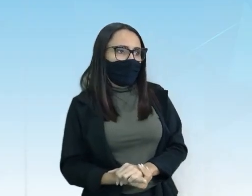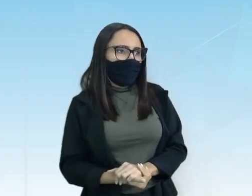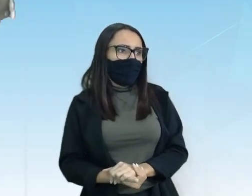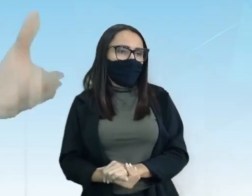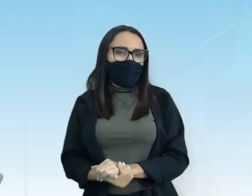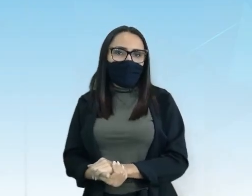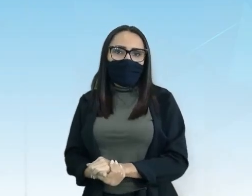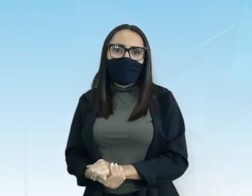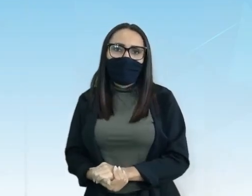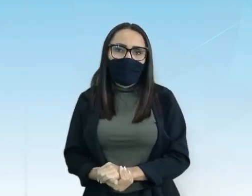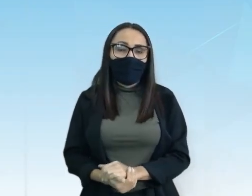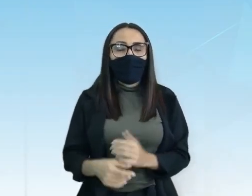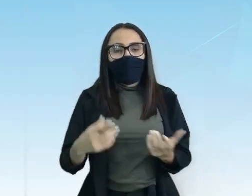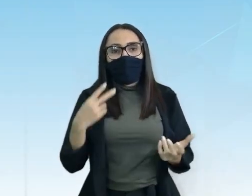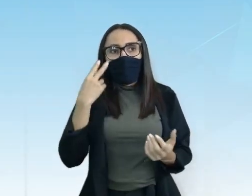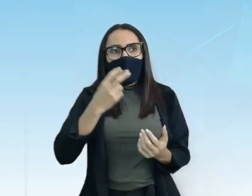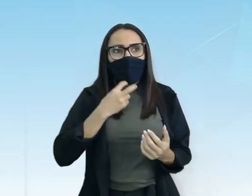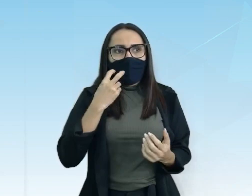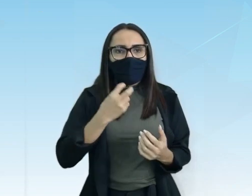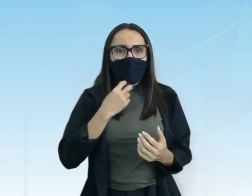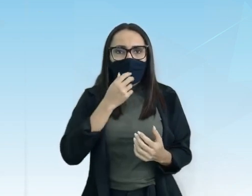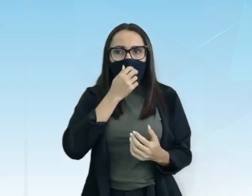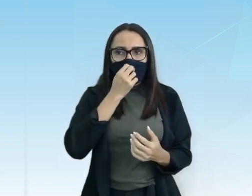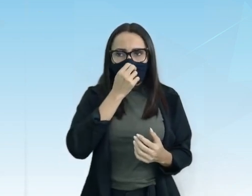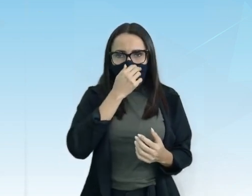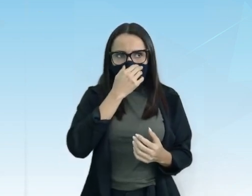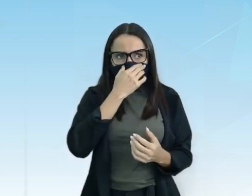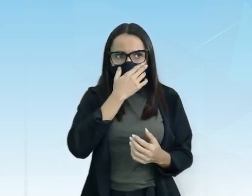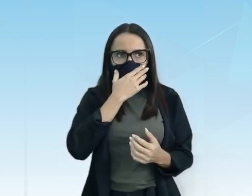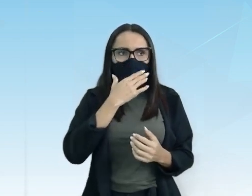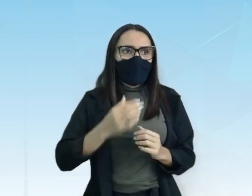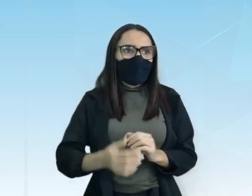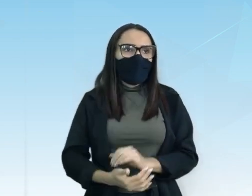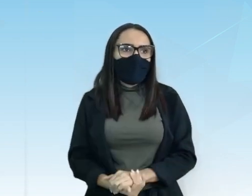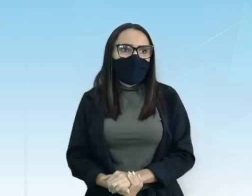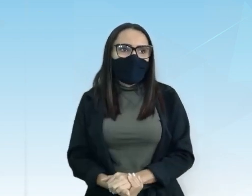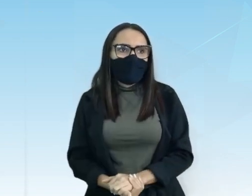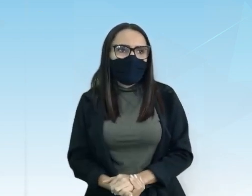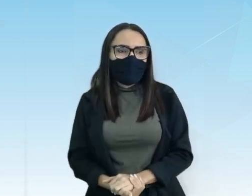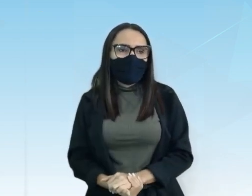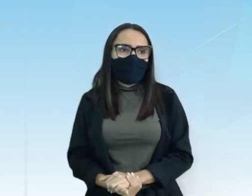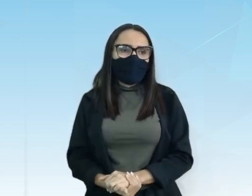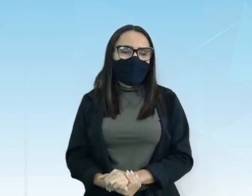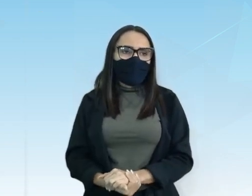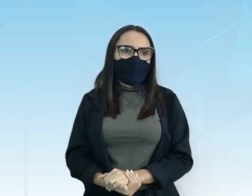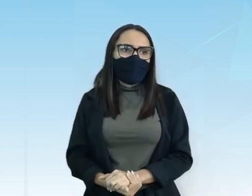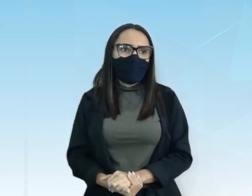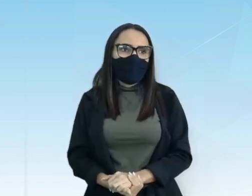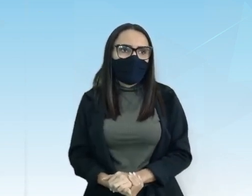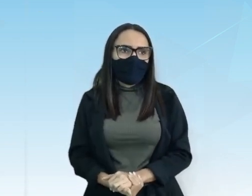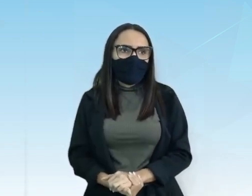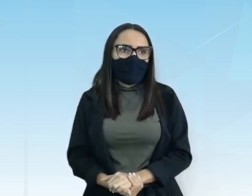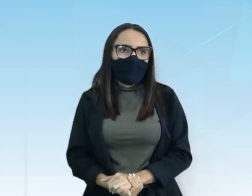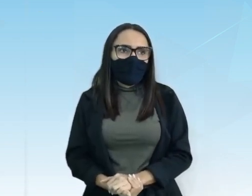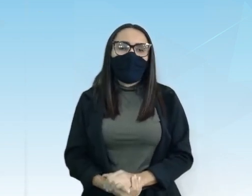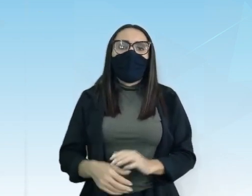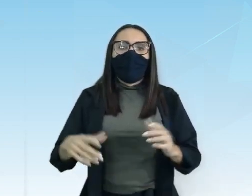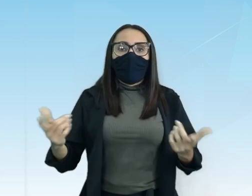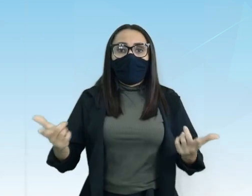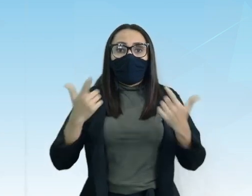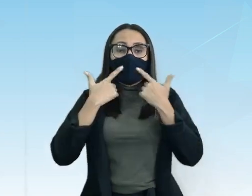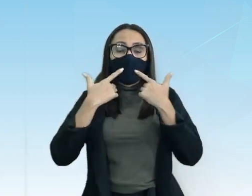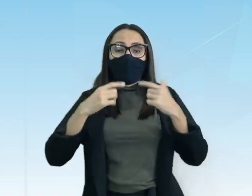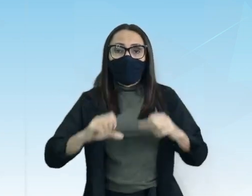texto, lembrando a oralidade. Então vamos lá aqui, continuando aqui, nós temos a questão da linguagem